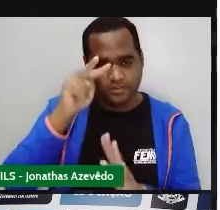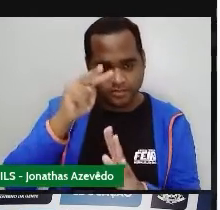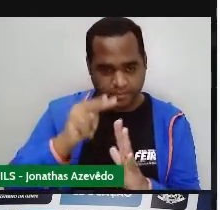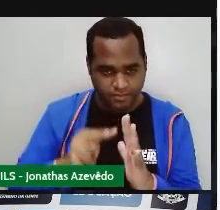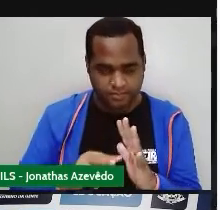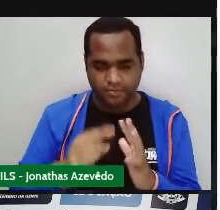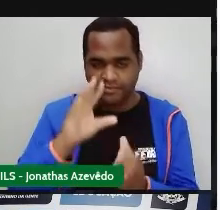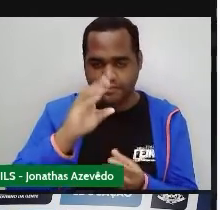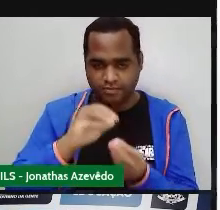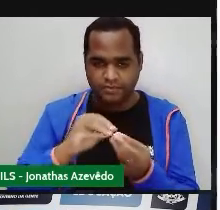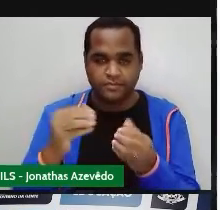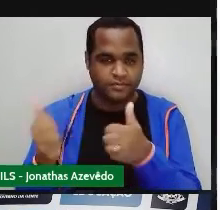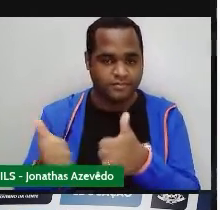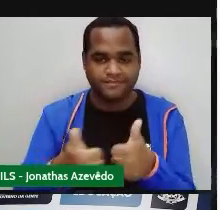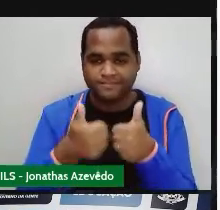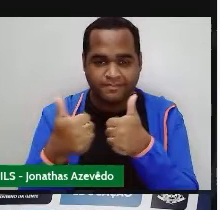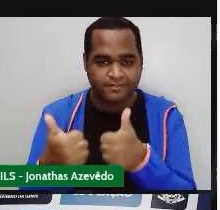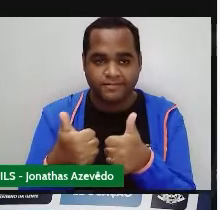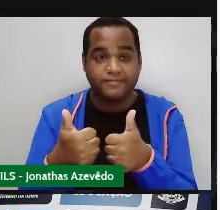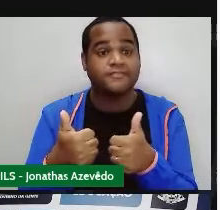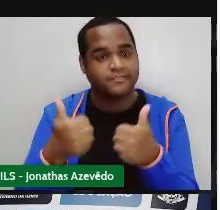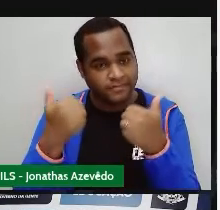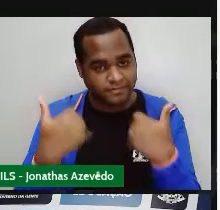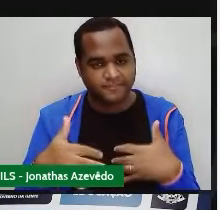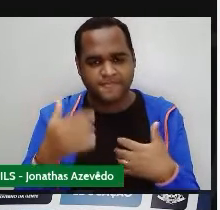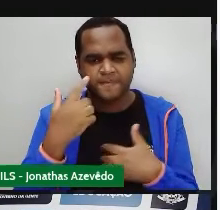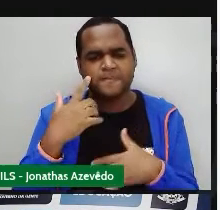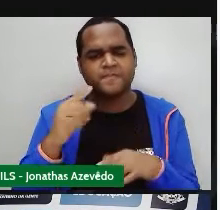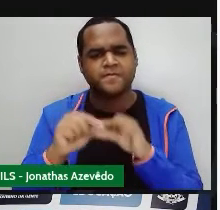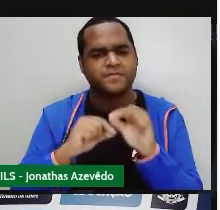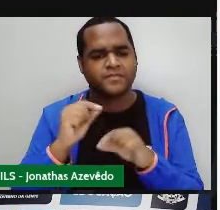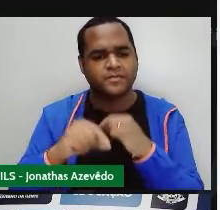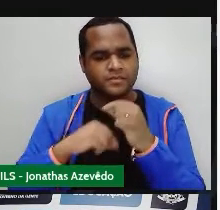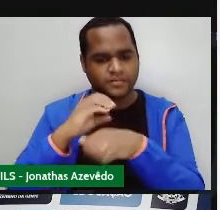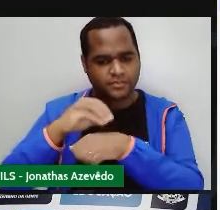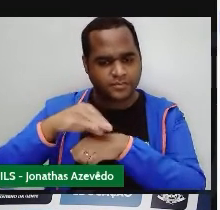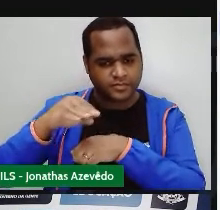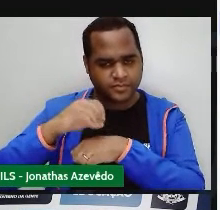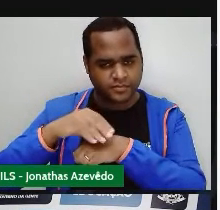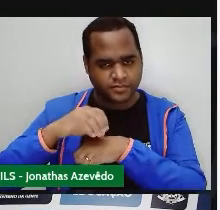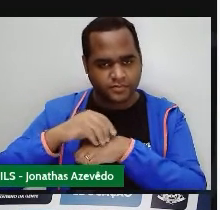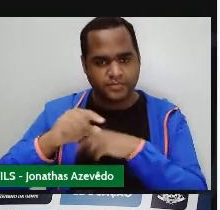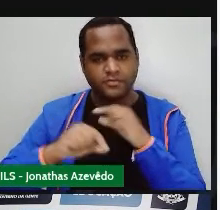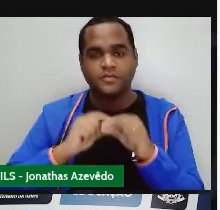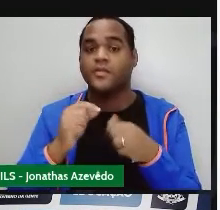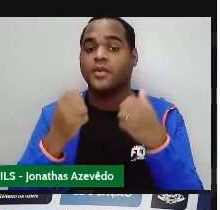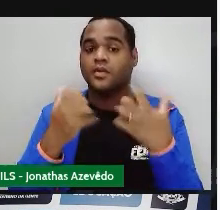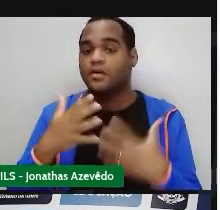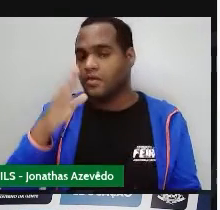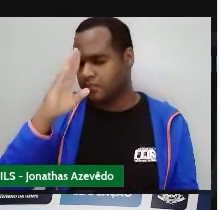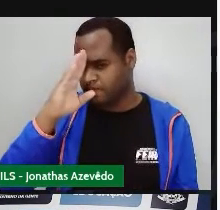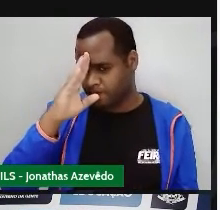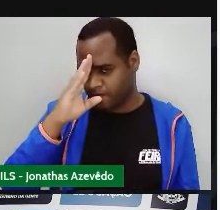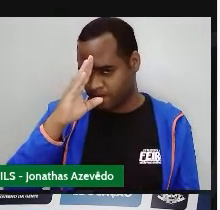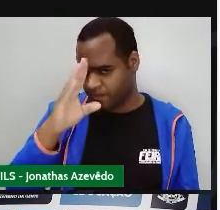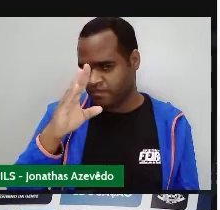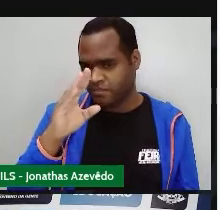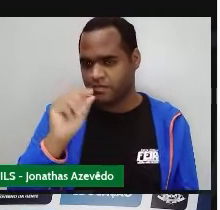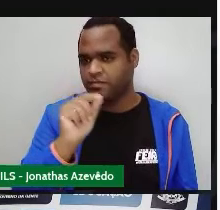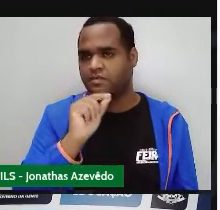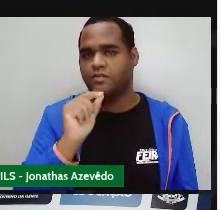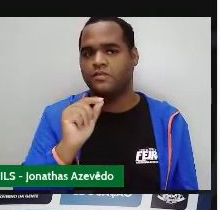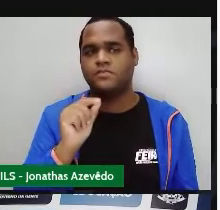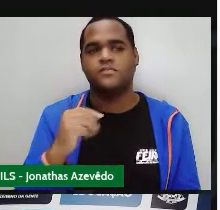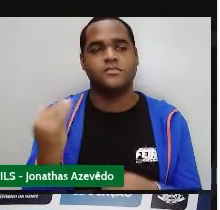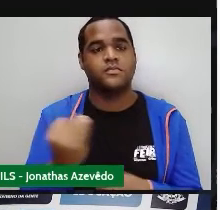a gente já fez uma leitura com a atenção é o que que tem de informação aqui principal de informação de